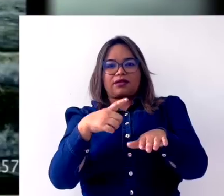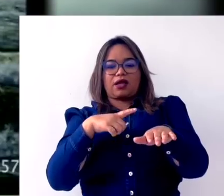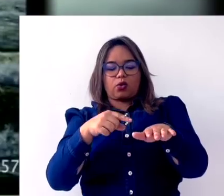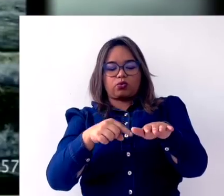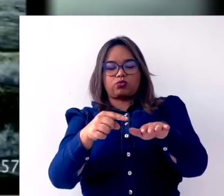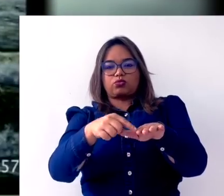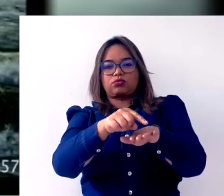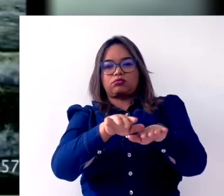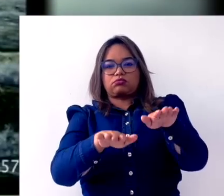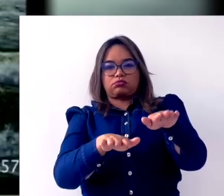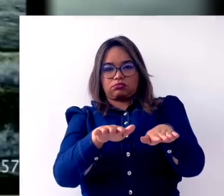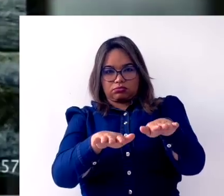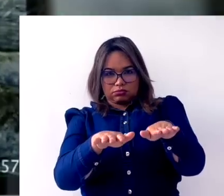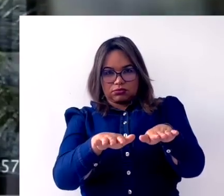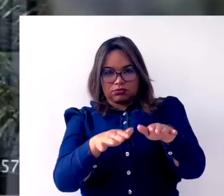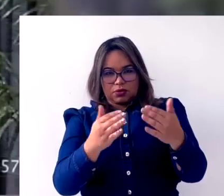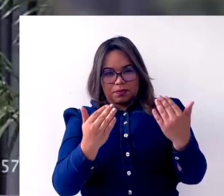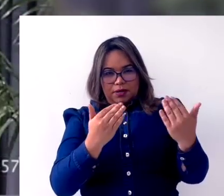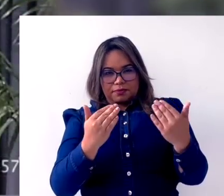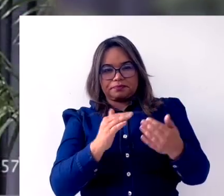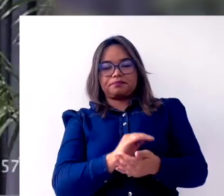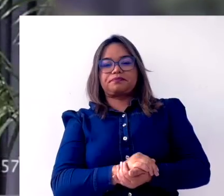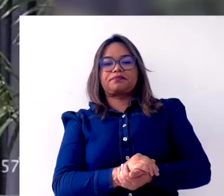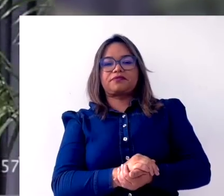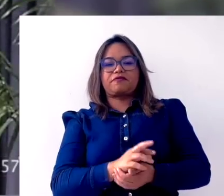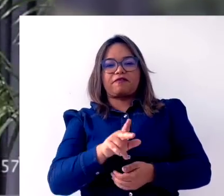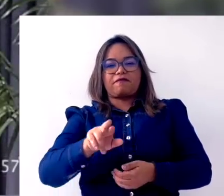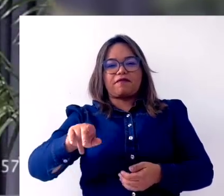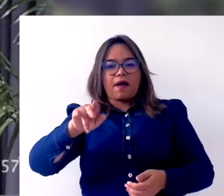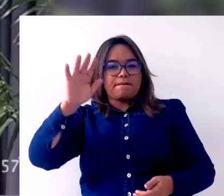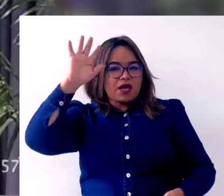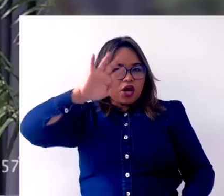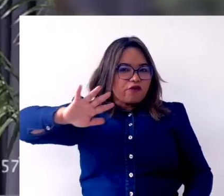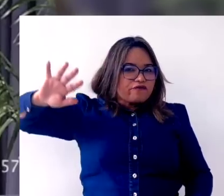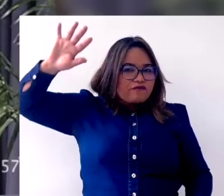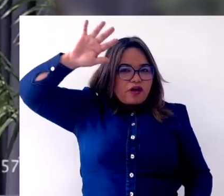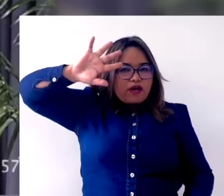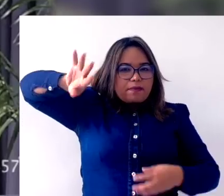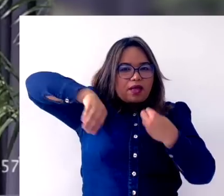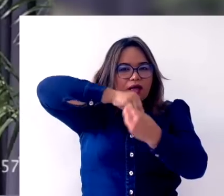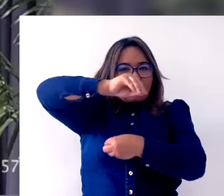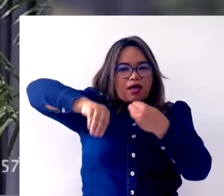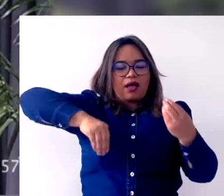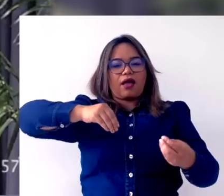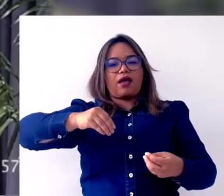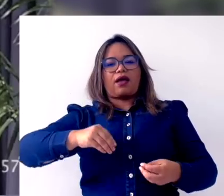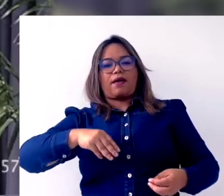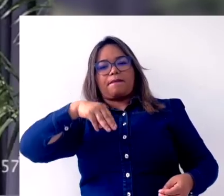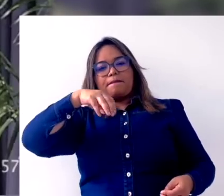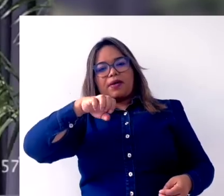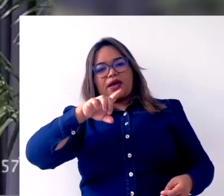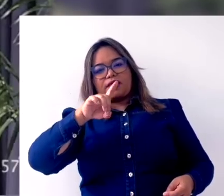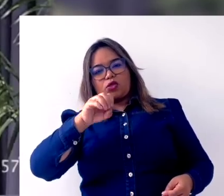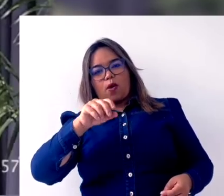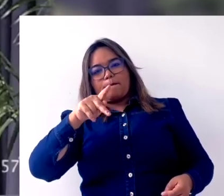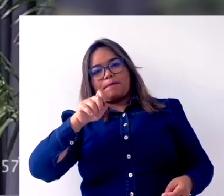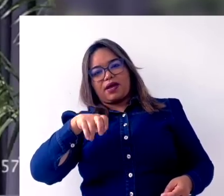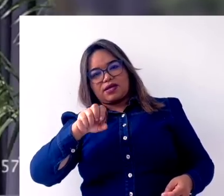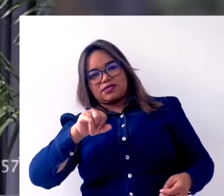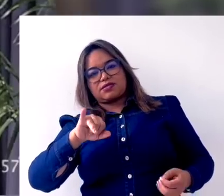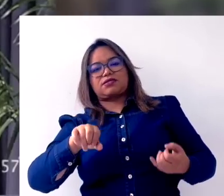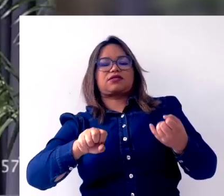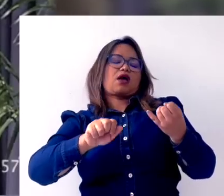conglomerada. Ela é composta então de várias filosofias, da Medo-Pérsia, da Grécia,